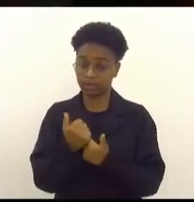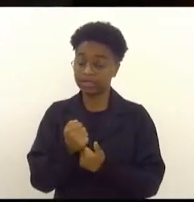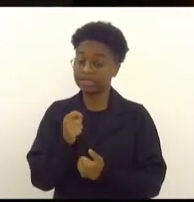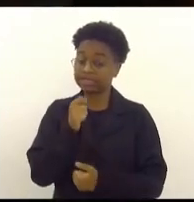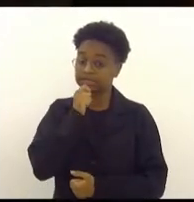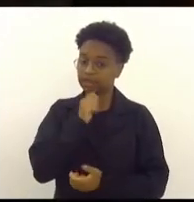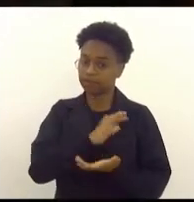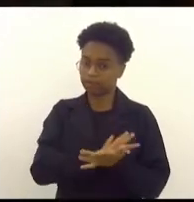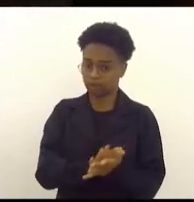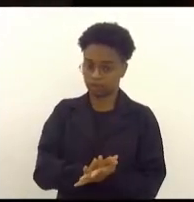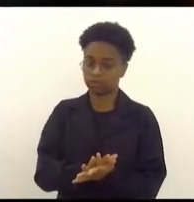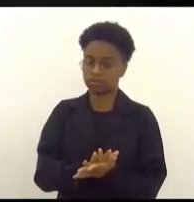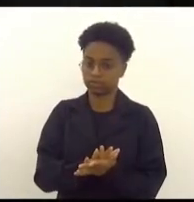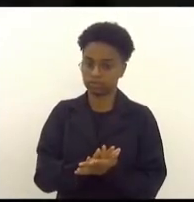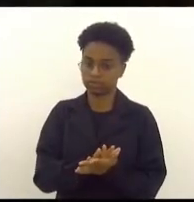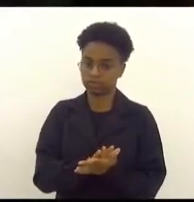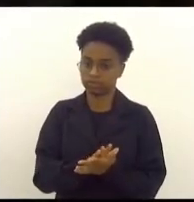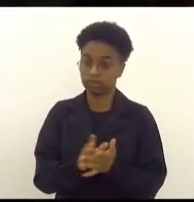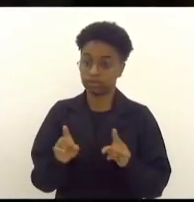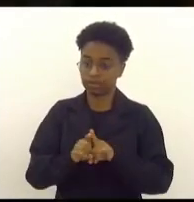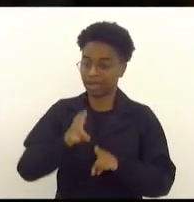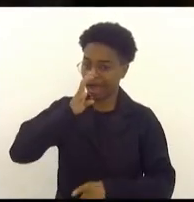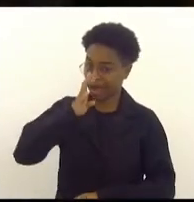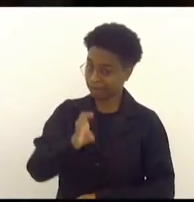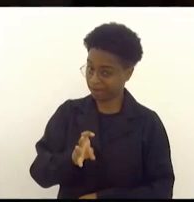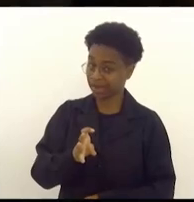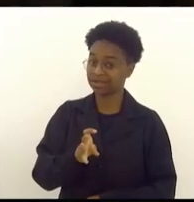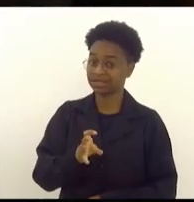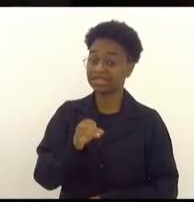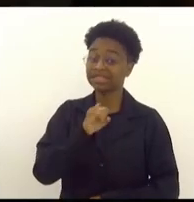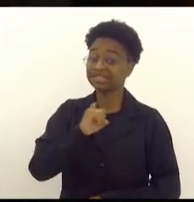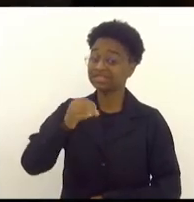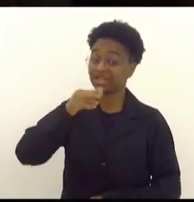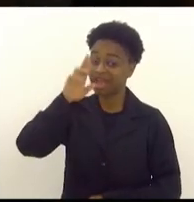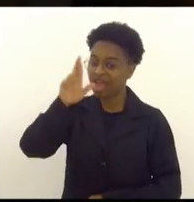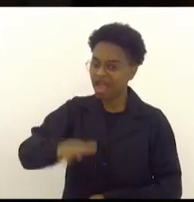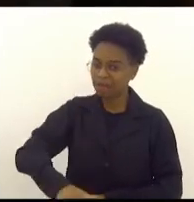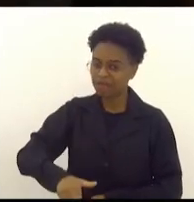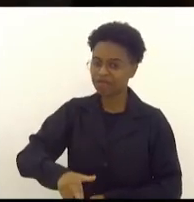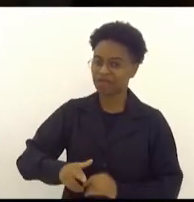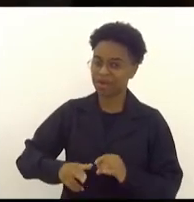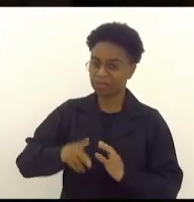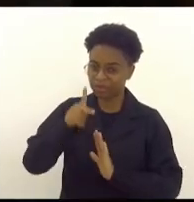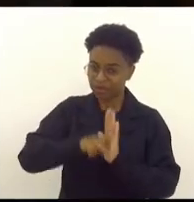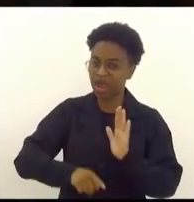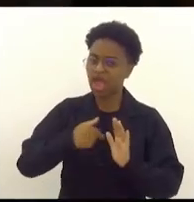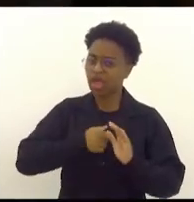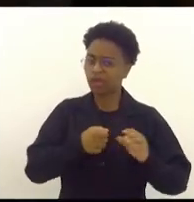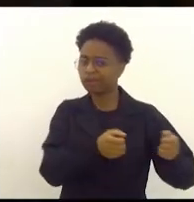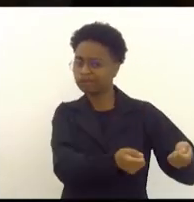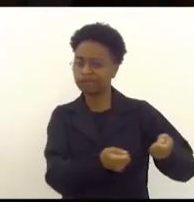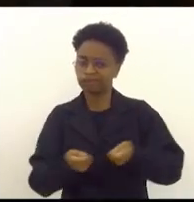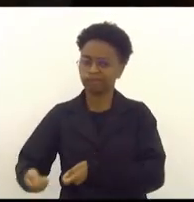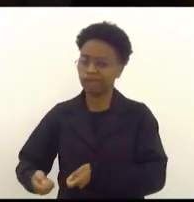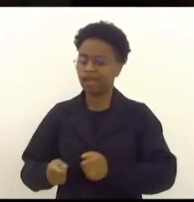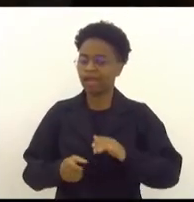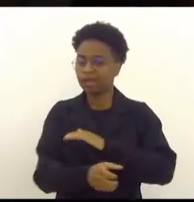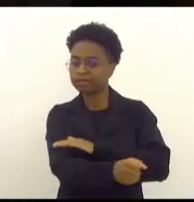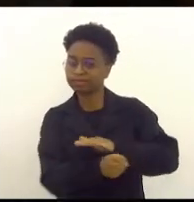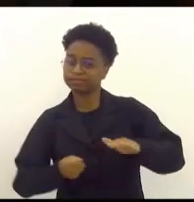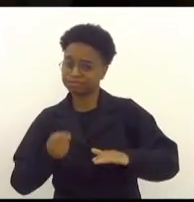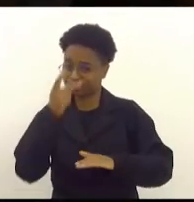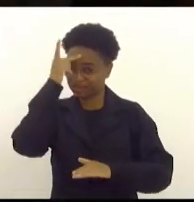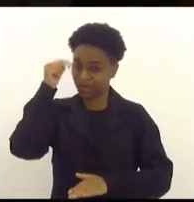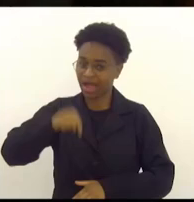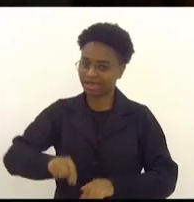conceitos e faça uma ameaça rejeitado projeto vou trazer os peladões para o plenário aqui